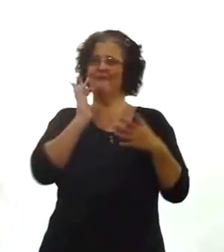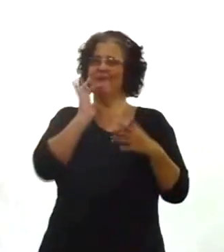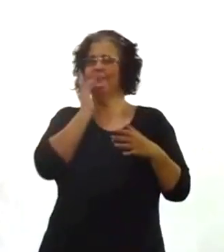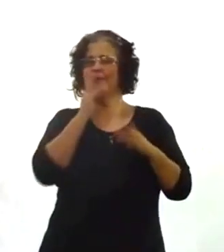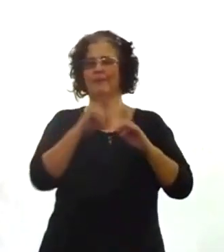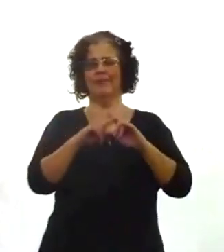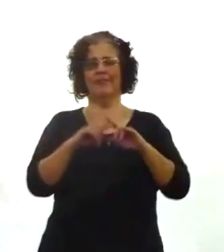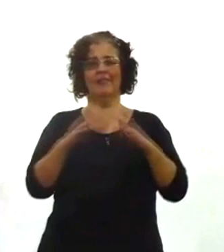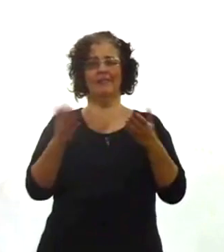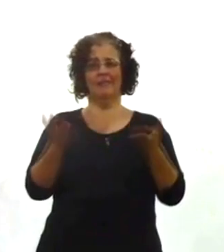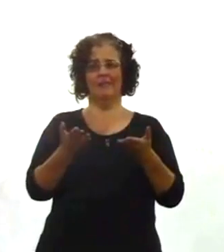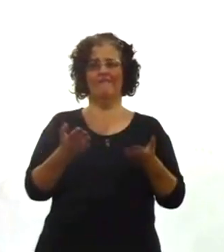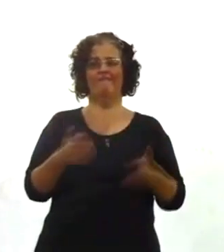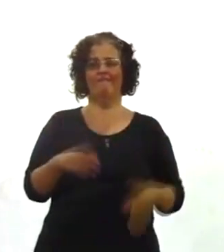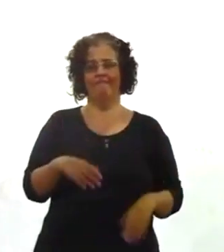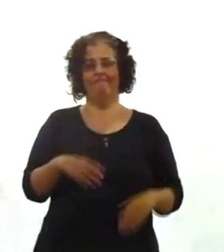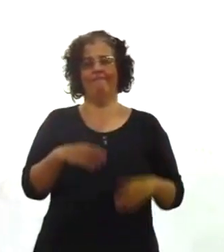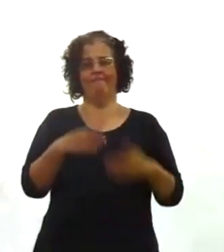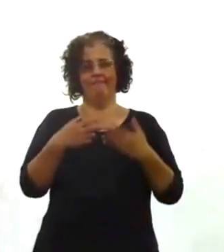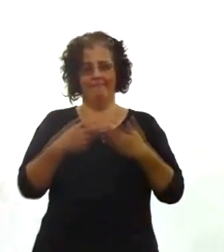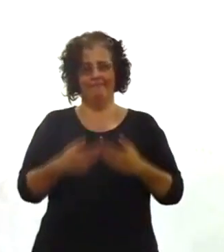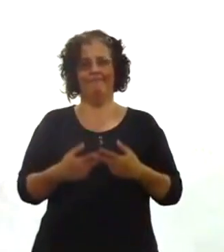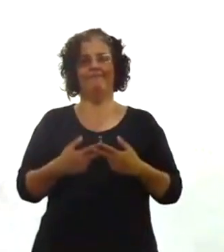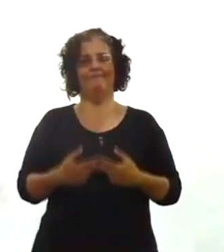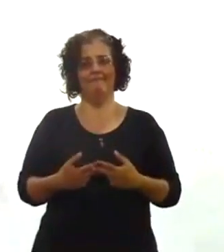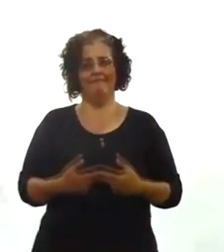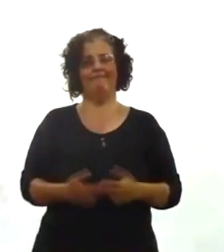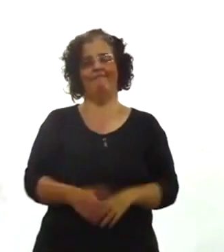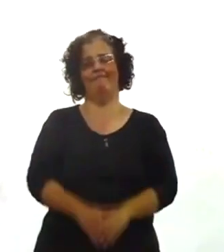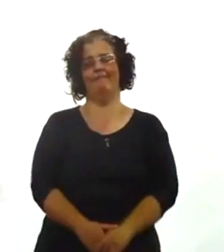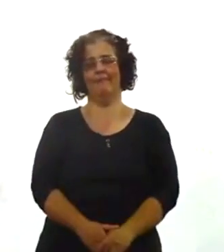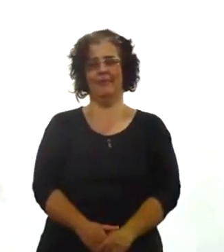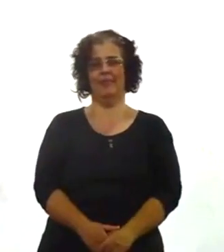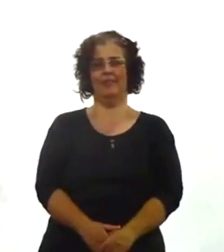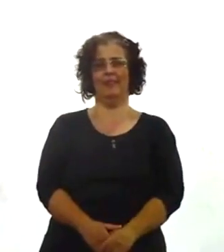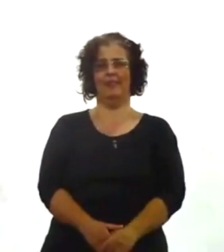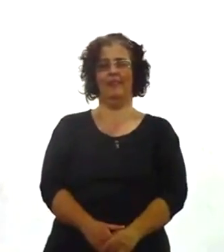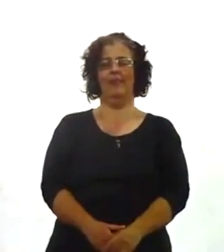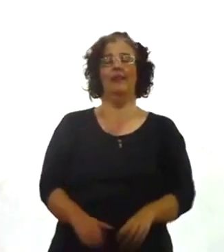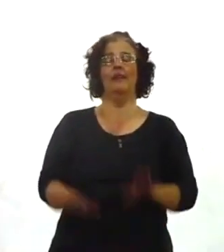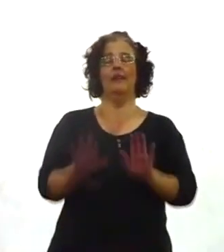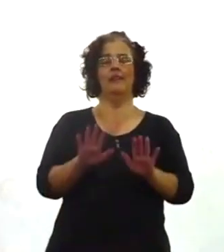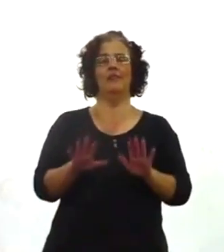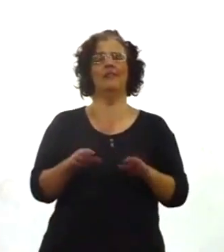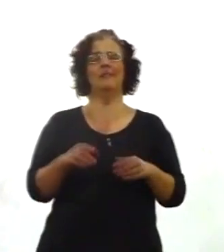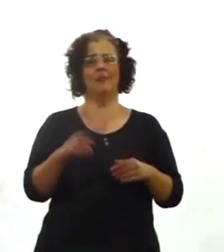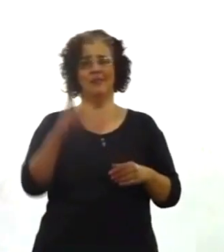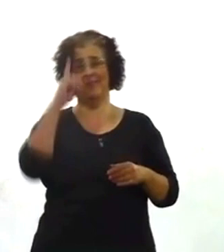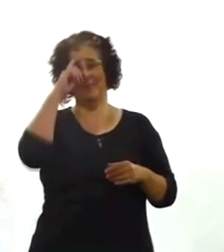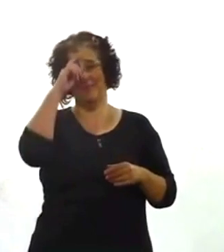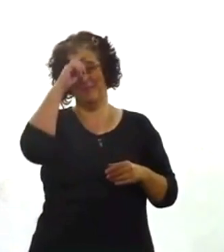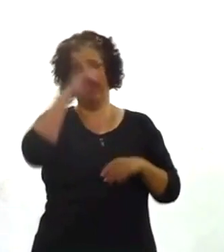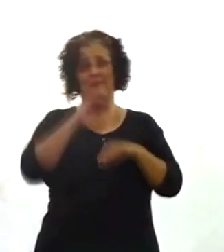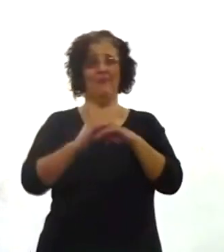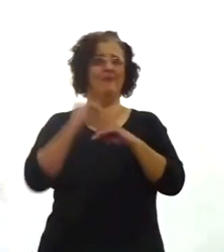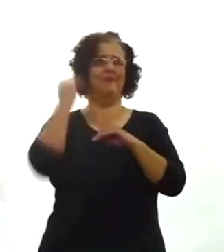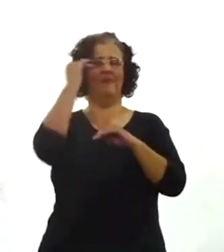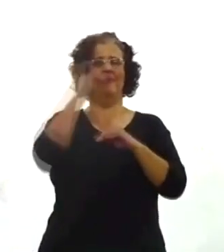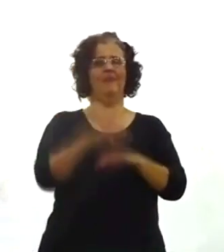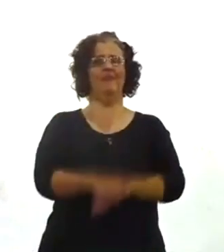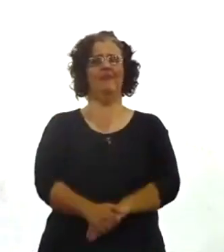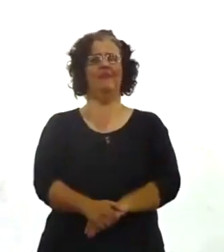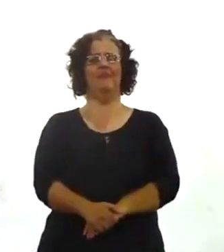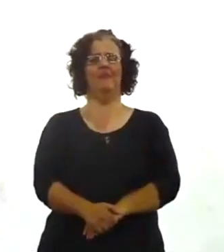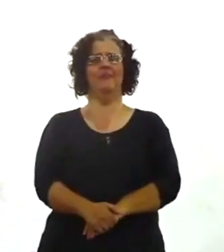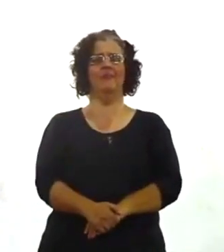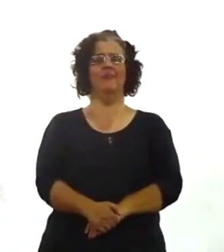E você, de certo, também já fez uma coisa um pouco mais complicada. Se não fez, talvez precisasse